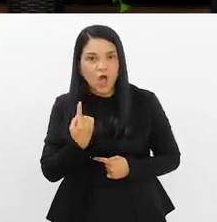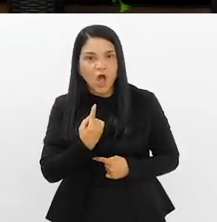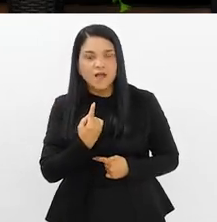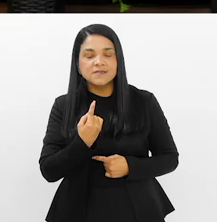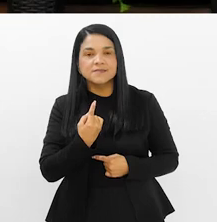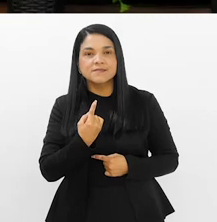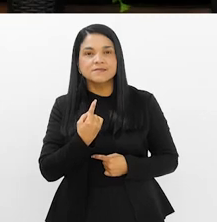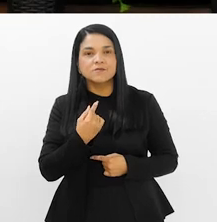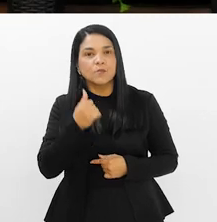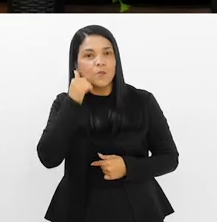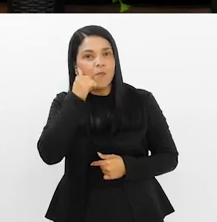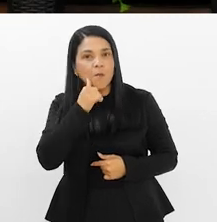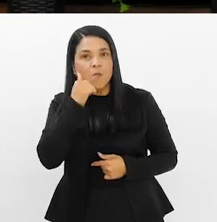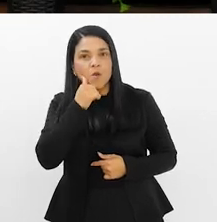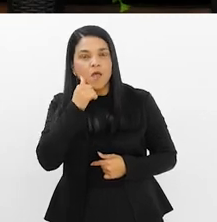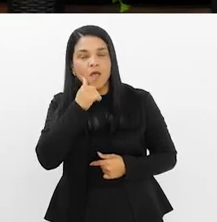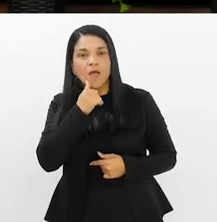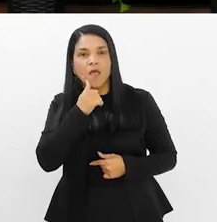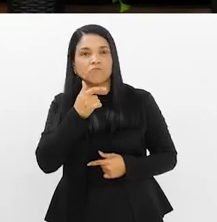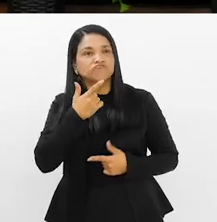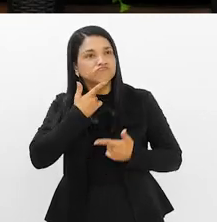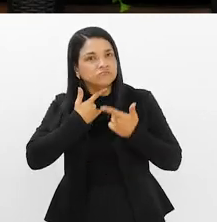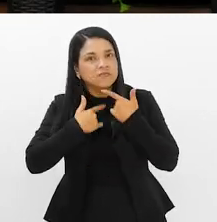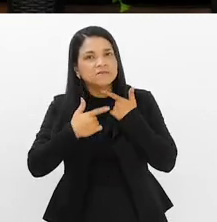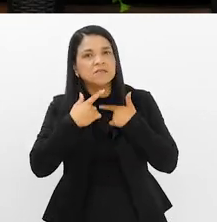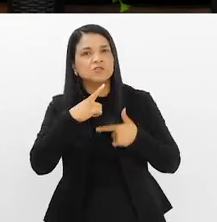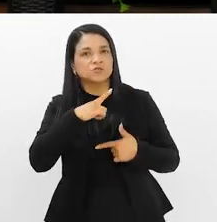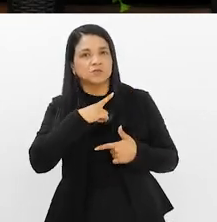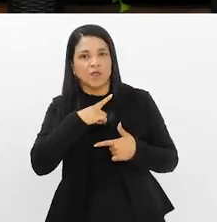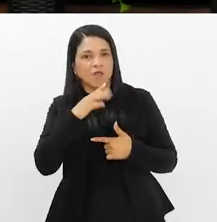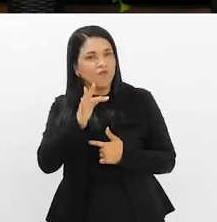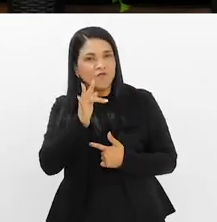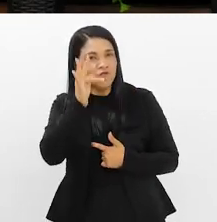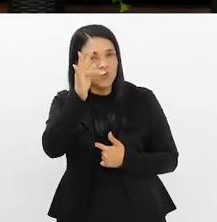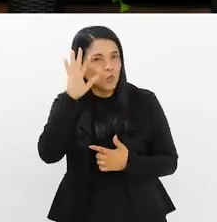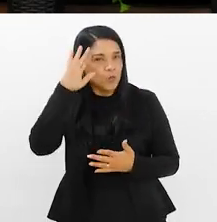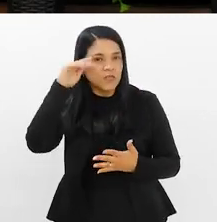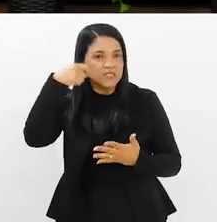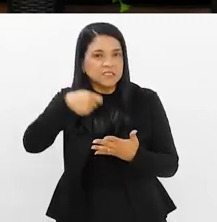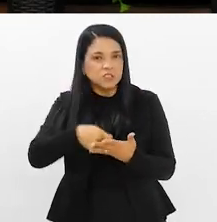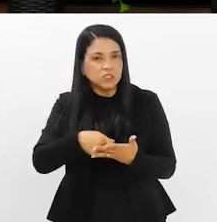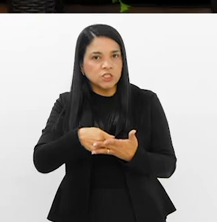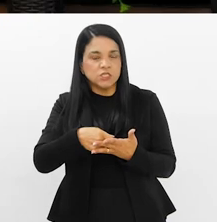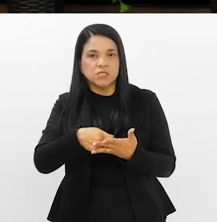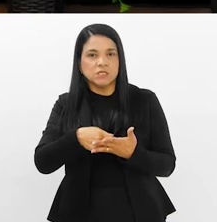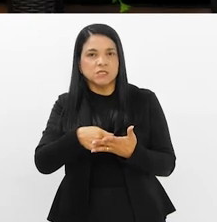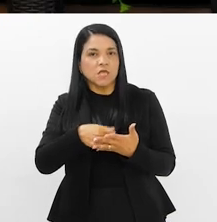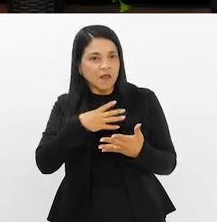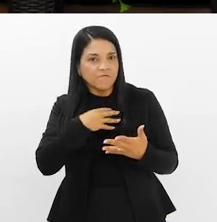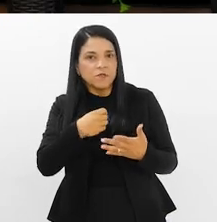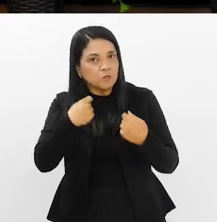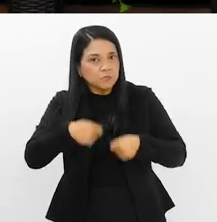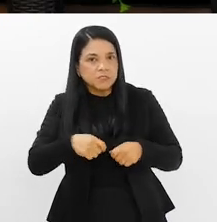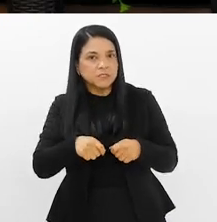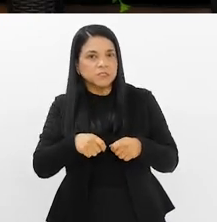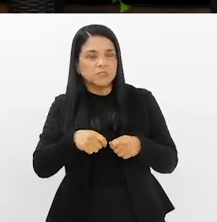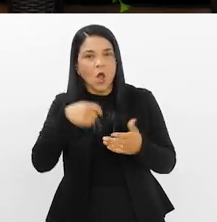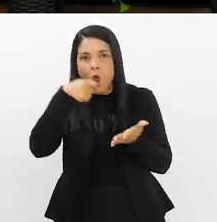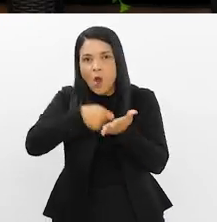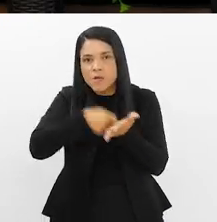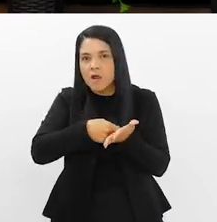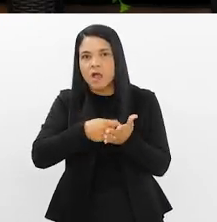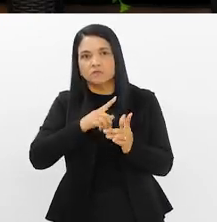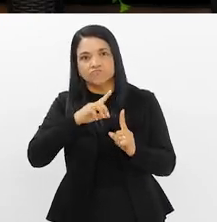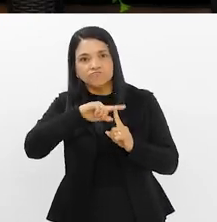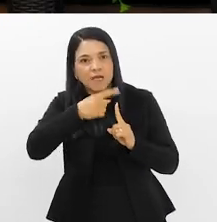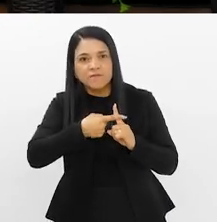holístico. E ela não pode ser, o futuro dela não pode ser decidido porque ela nasceu com útero. Então, ela é obrigada a ser